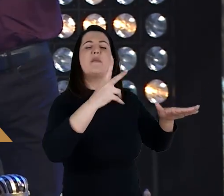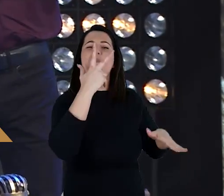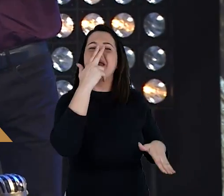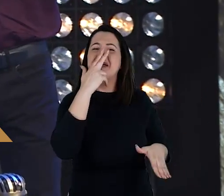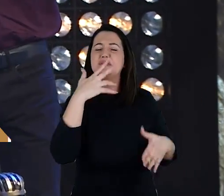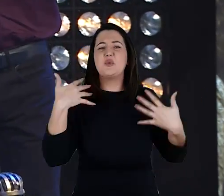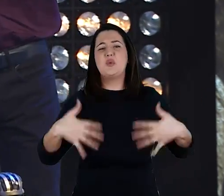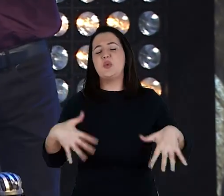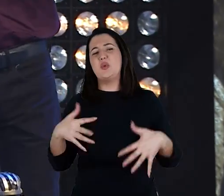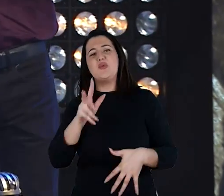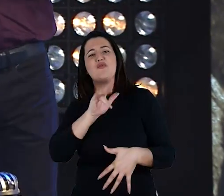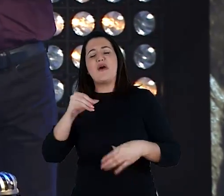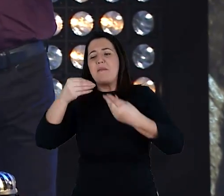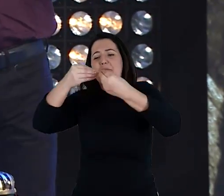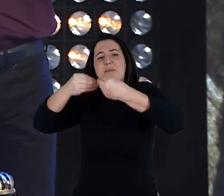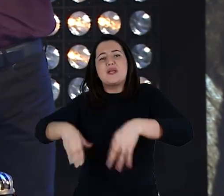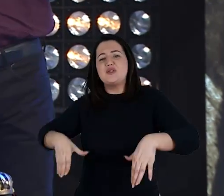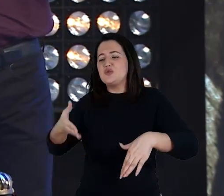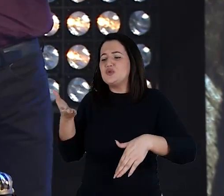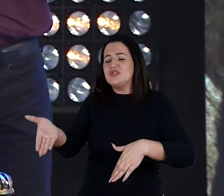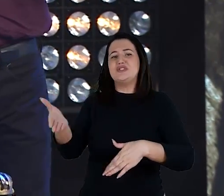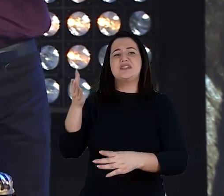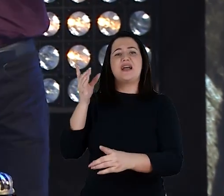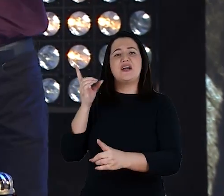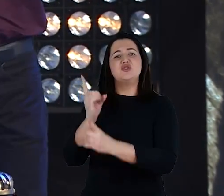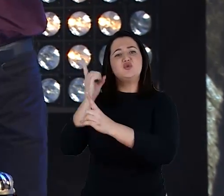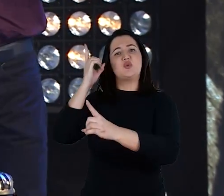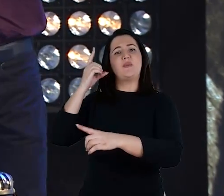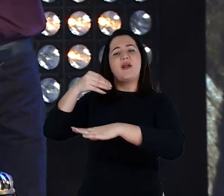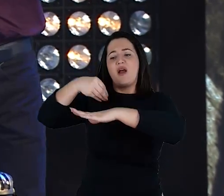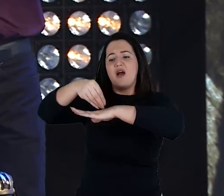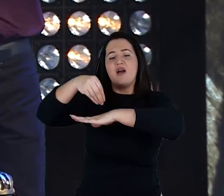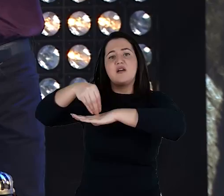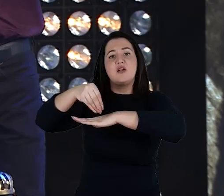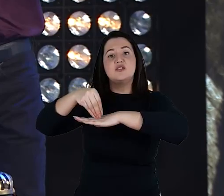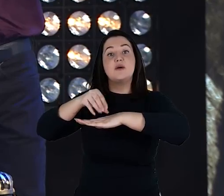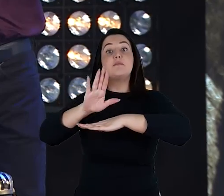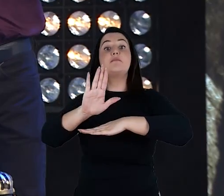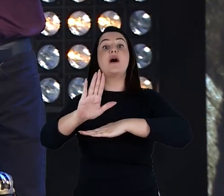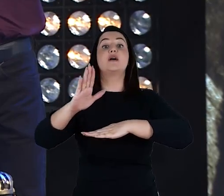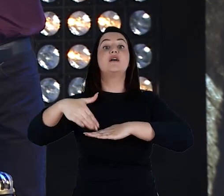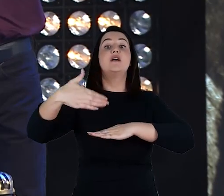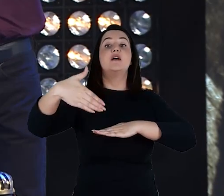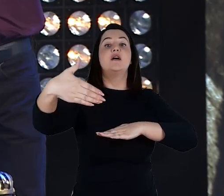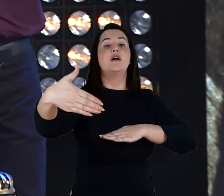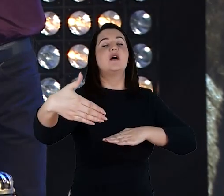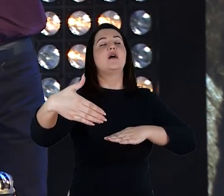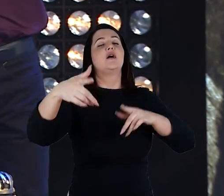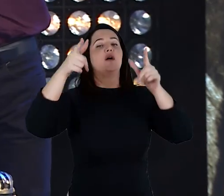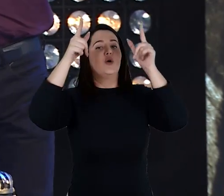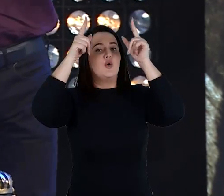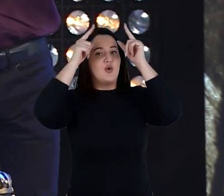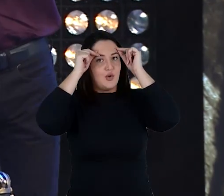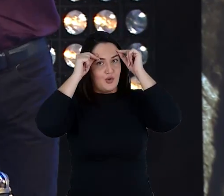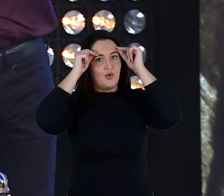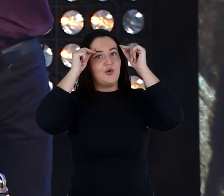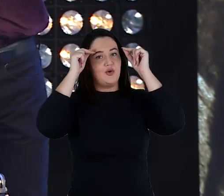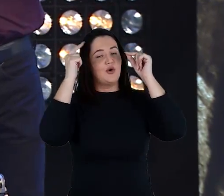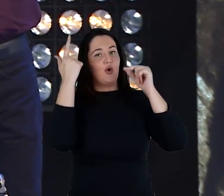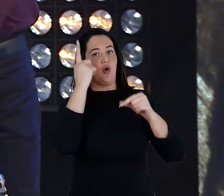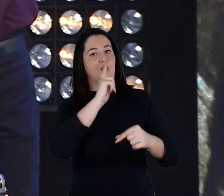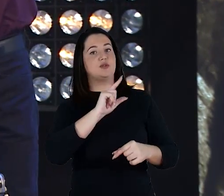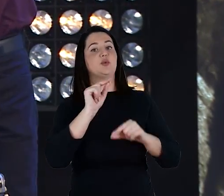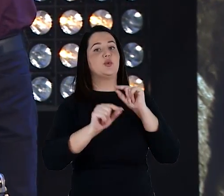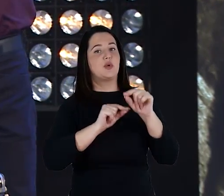um tremendo caos e um crime contra um patrimônio da humanidade, felizmente teve um final, digamos, menos trágico,